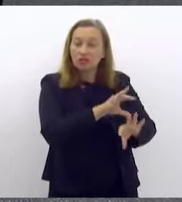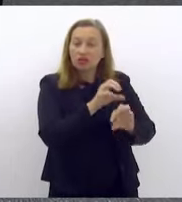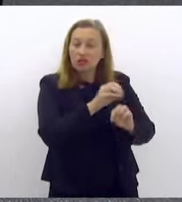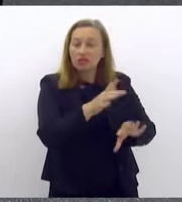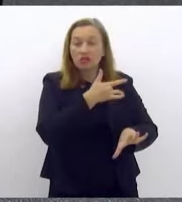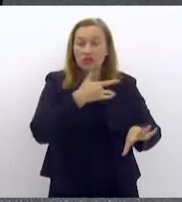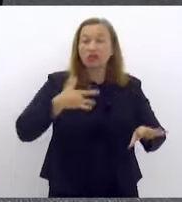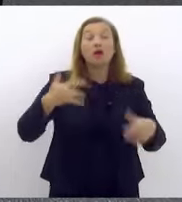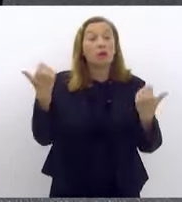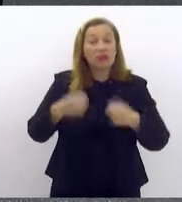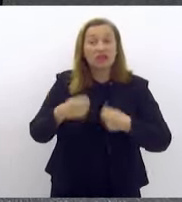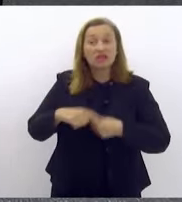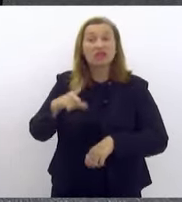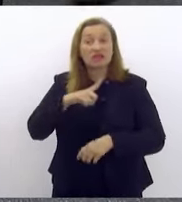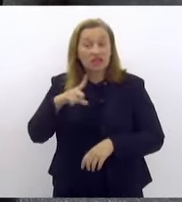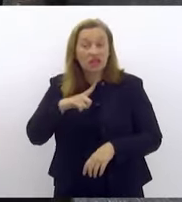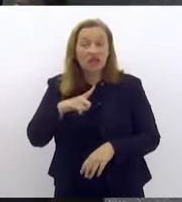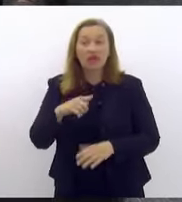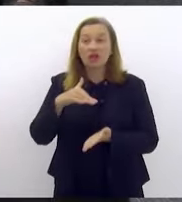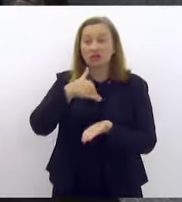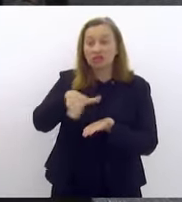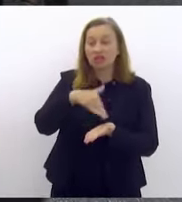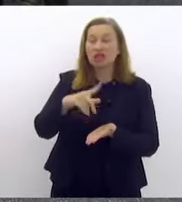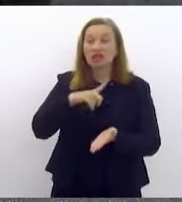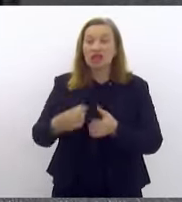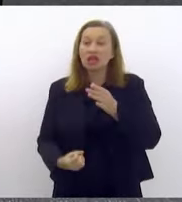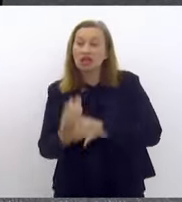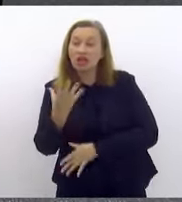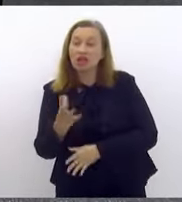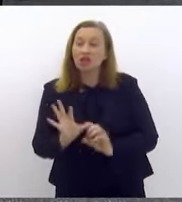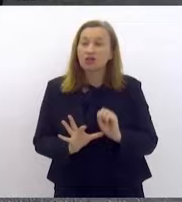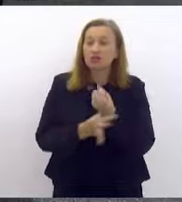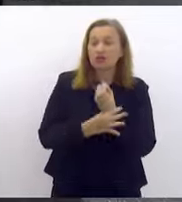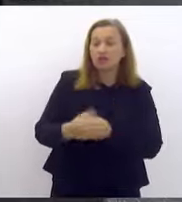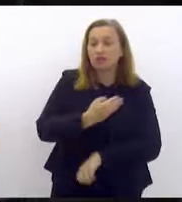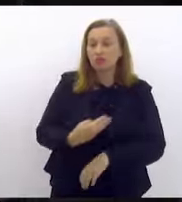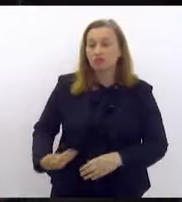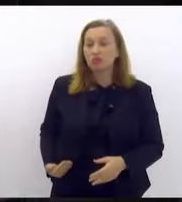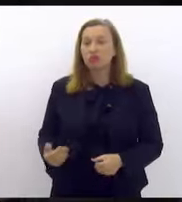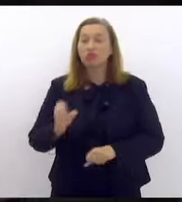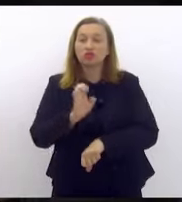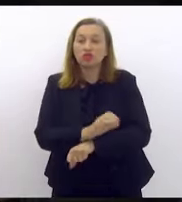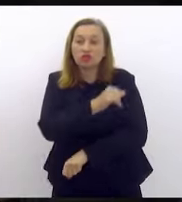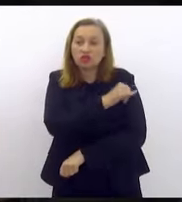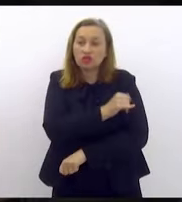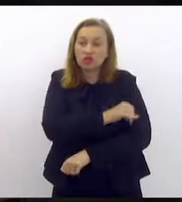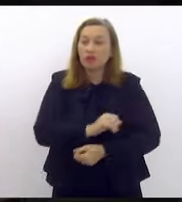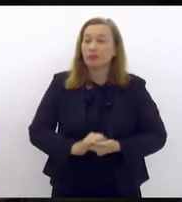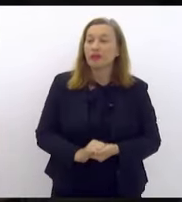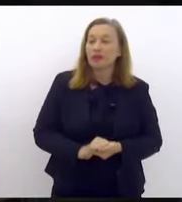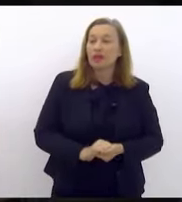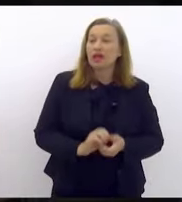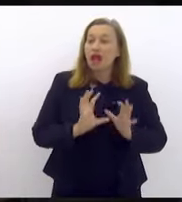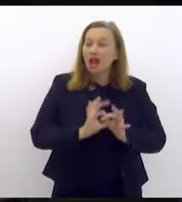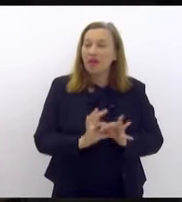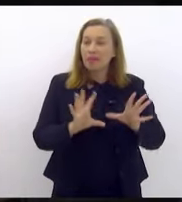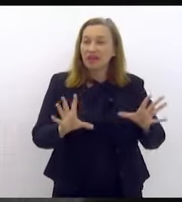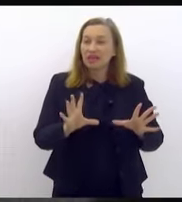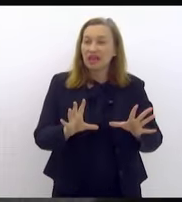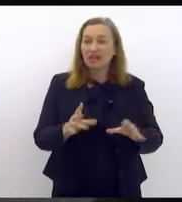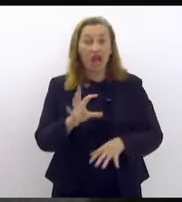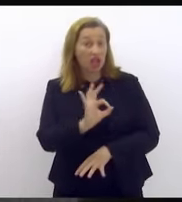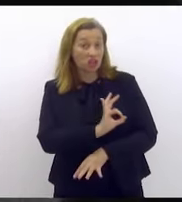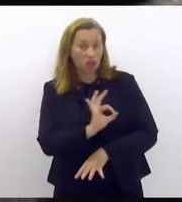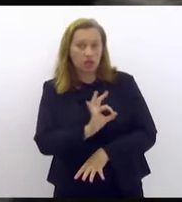uma secretaria que crie uma política de segurança pública no âmbito do Estado do Rio de Janeiro. Dar autonomia para as